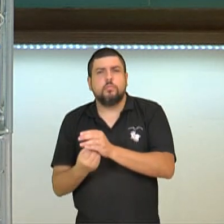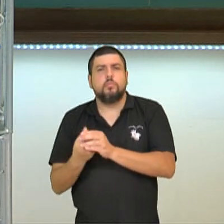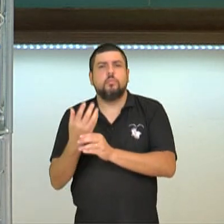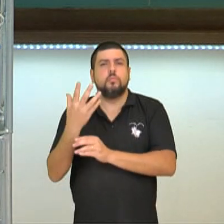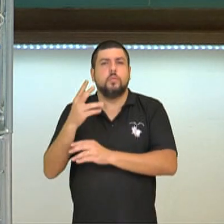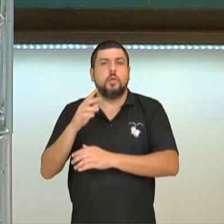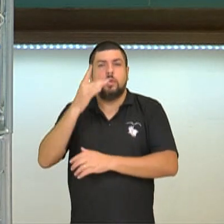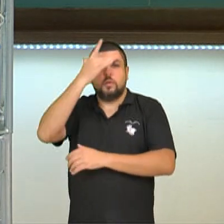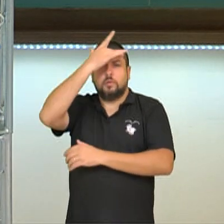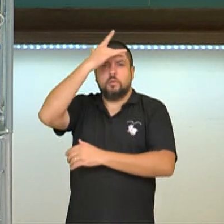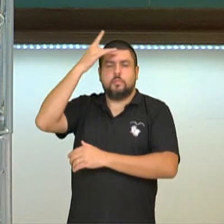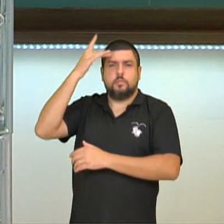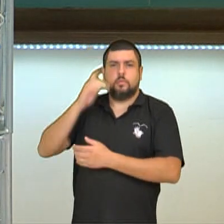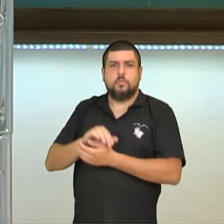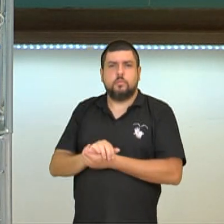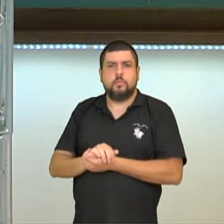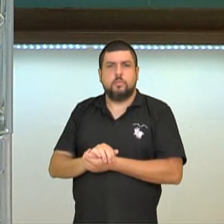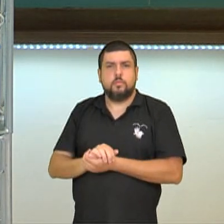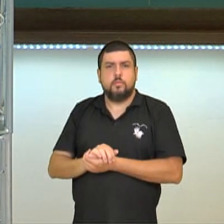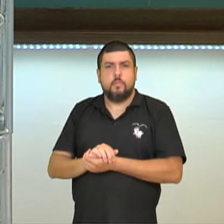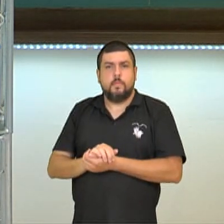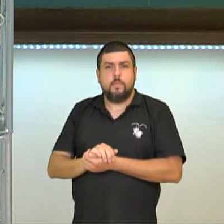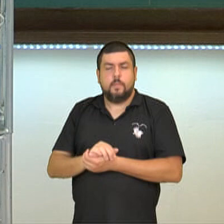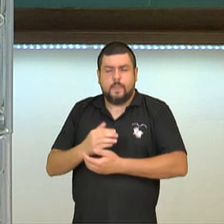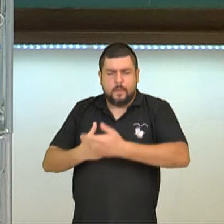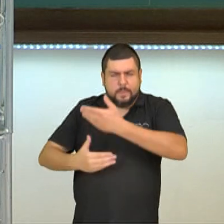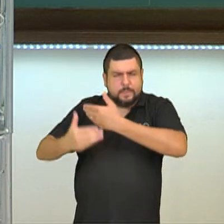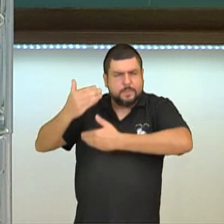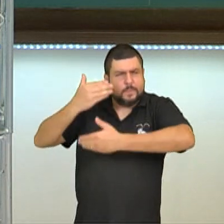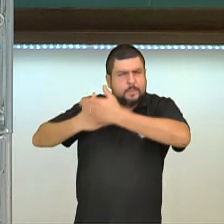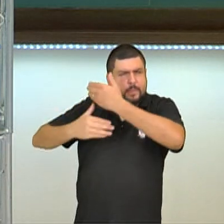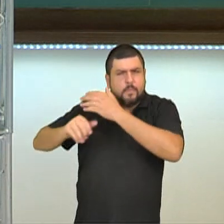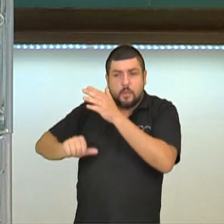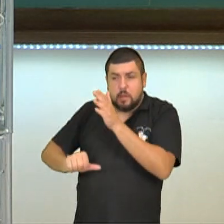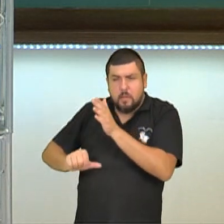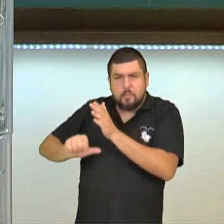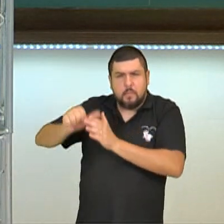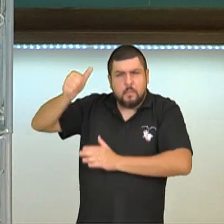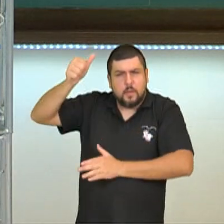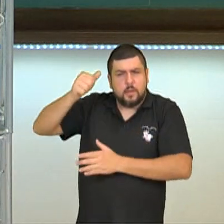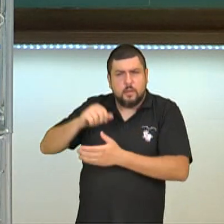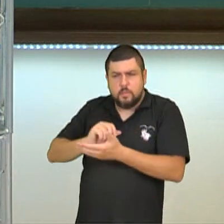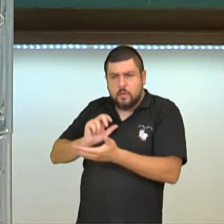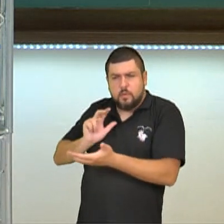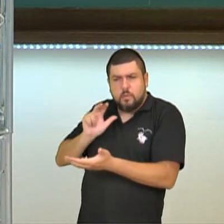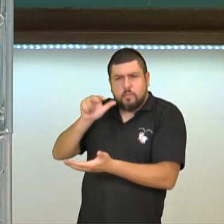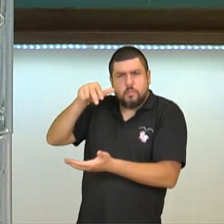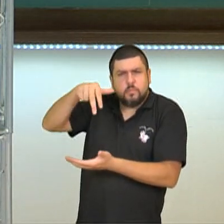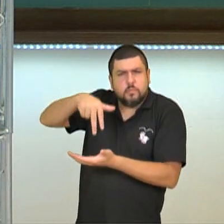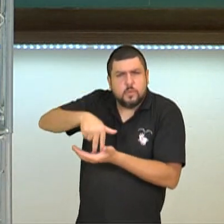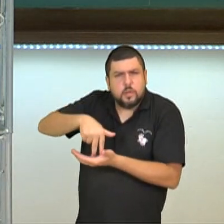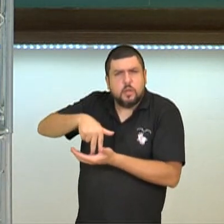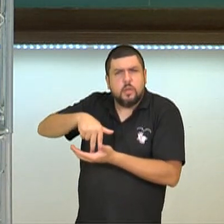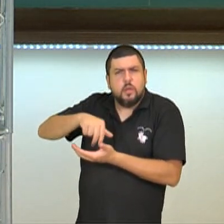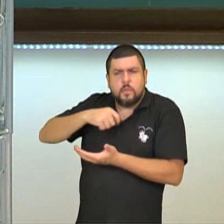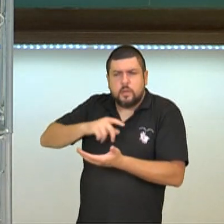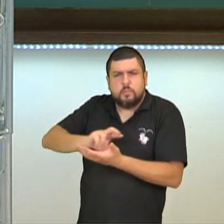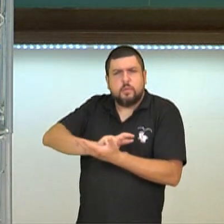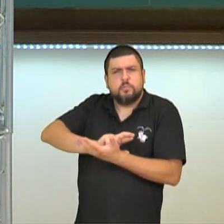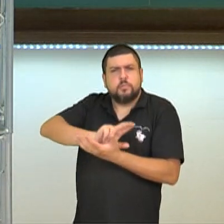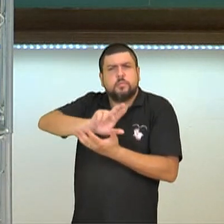As primeiras espécies de hominídeos, antes, inclusive, o Australopithecus, o